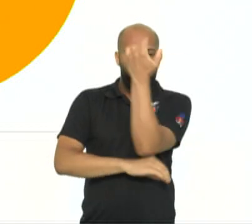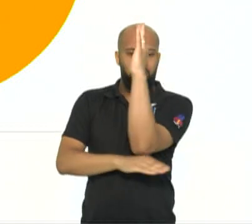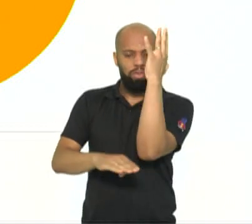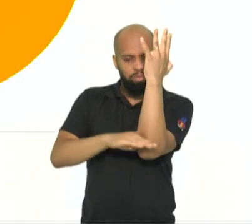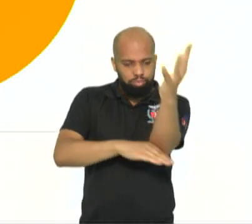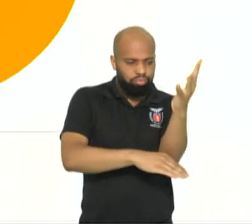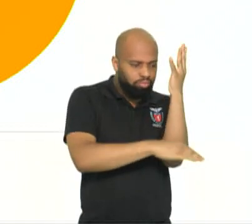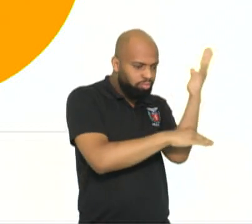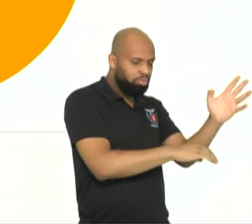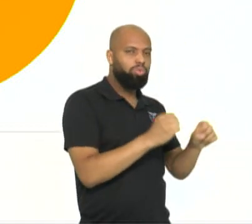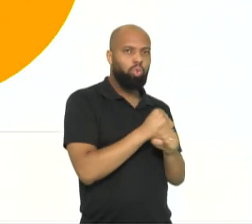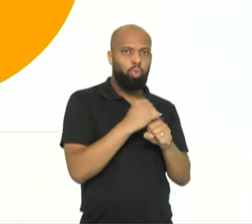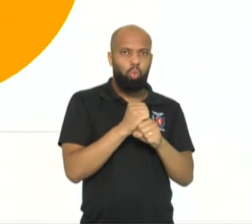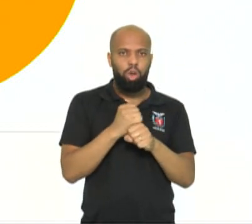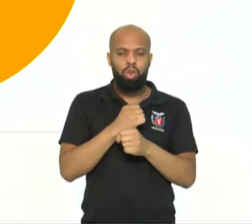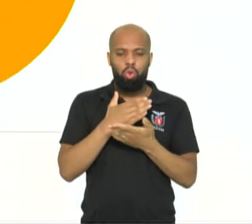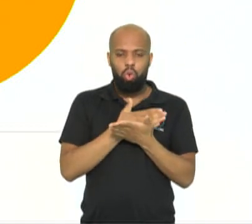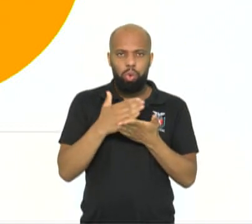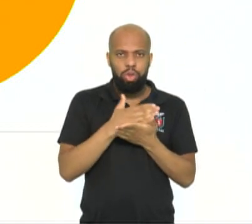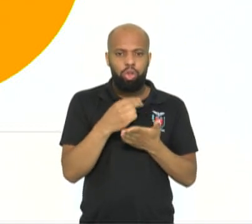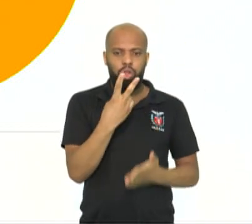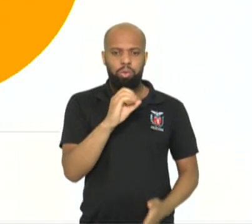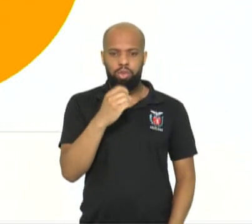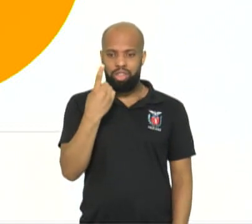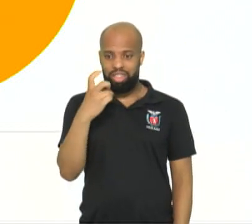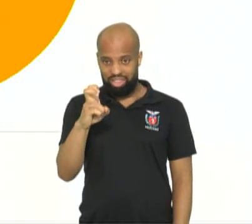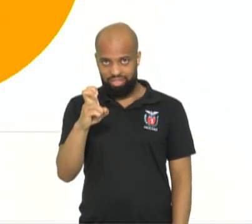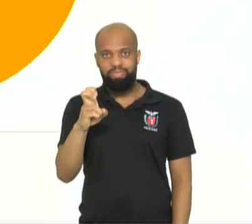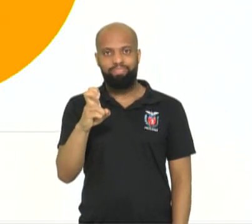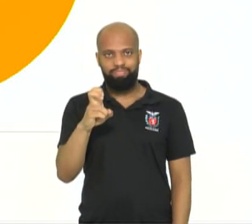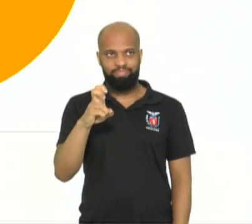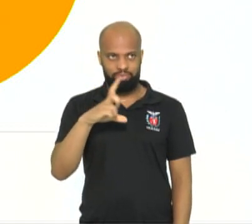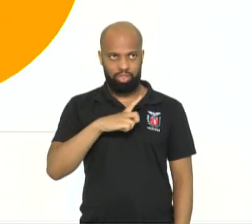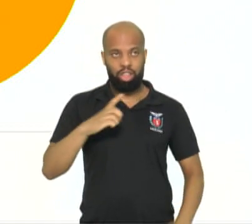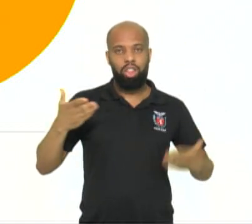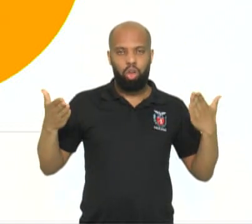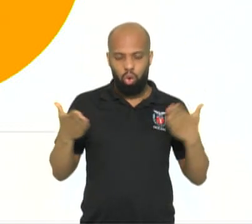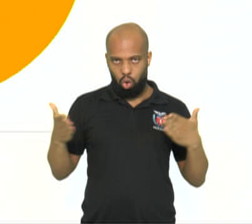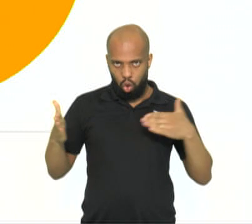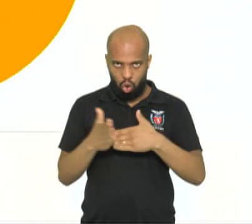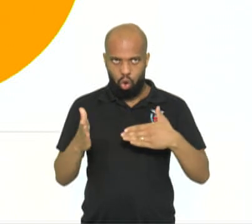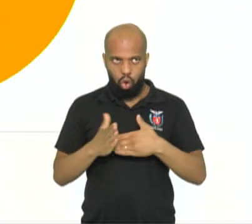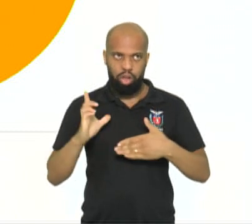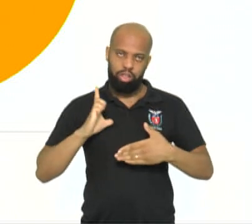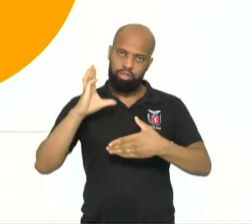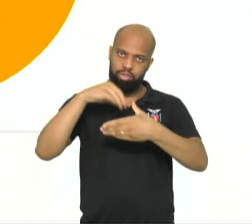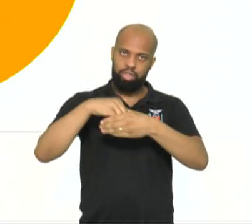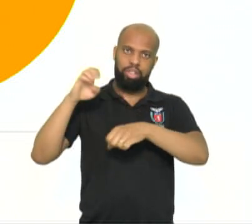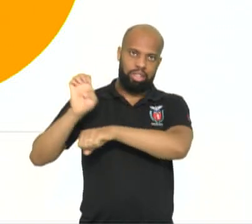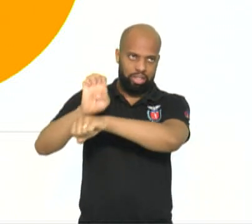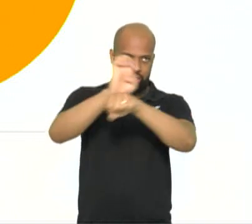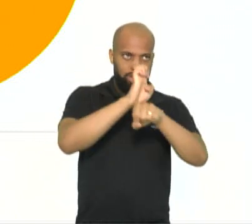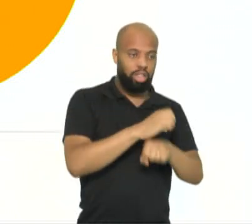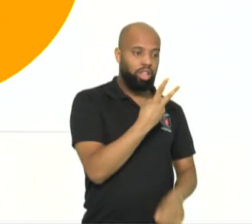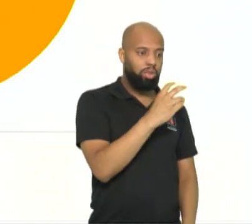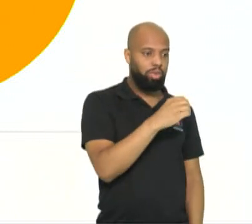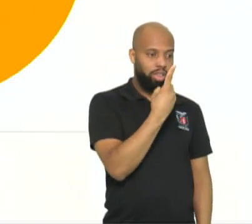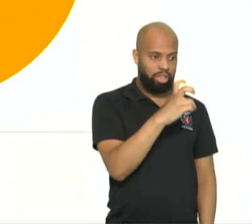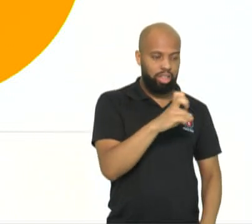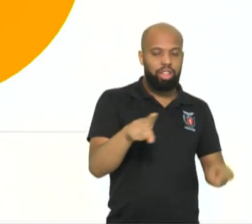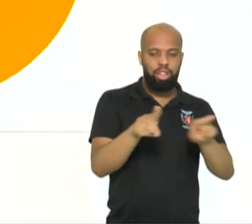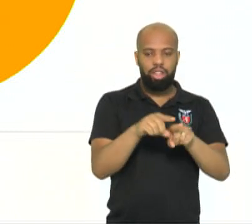ano, né? Desde 2015 até agora nos estados. Então, a gente viu que, ó, 2015, 2016, a quantidade de